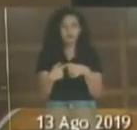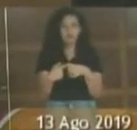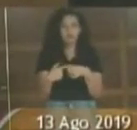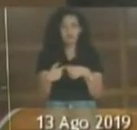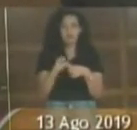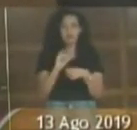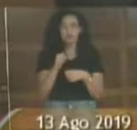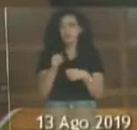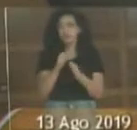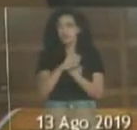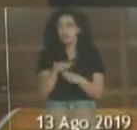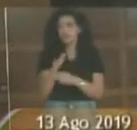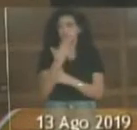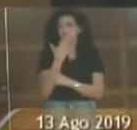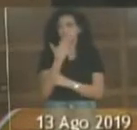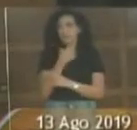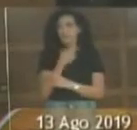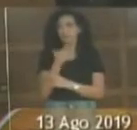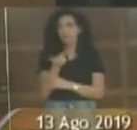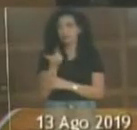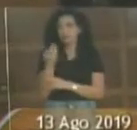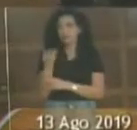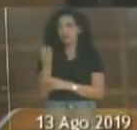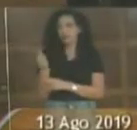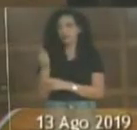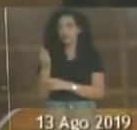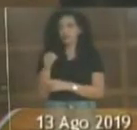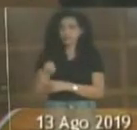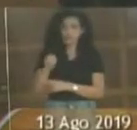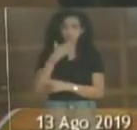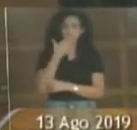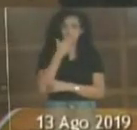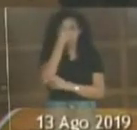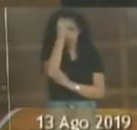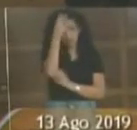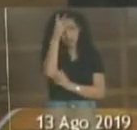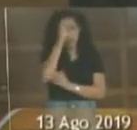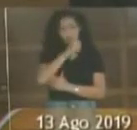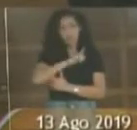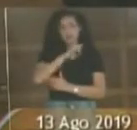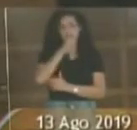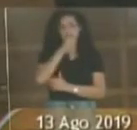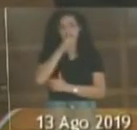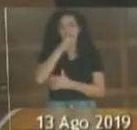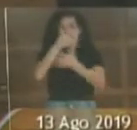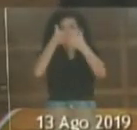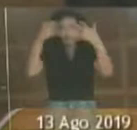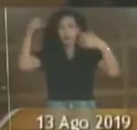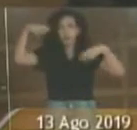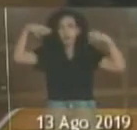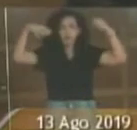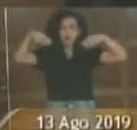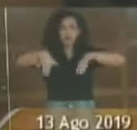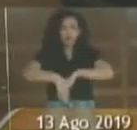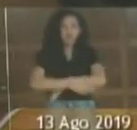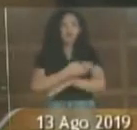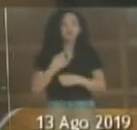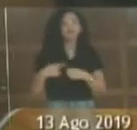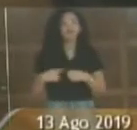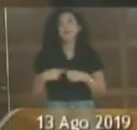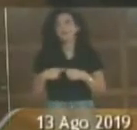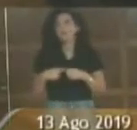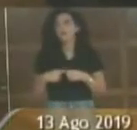bairro Japuíba. Indicação 2249, indicando ao prefeito municipal a extensão de iluminação pública na Travessa Santo Antônio, localizada na rua Santa